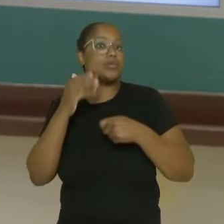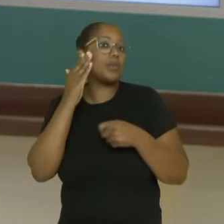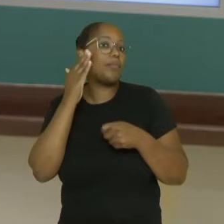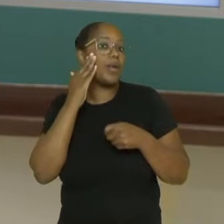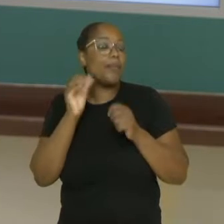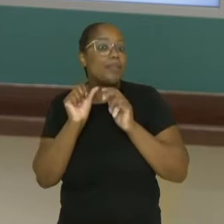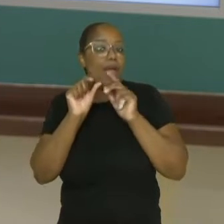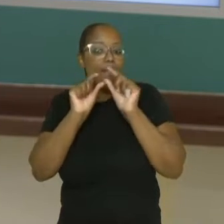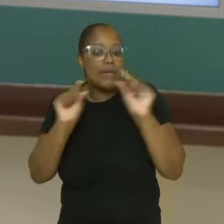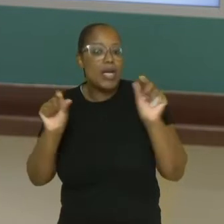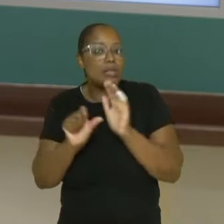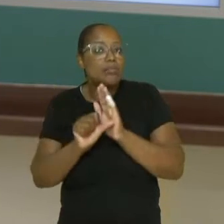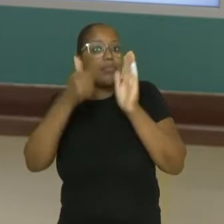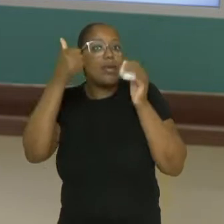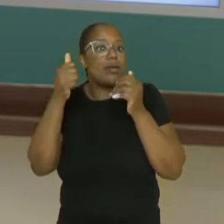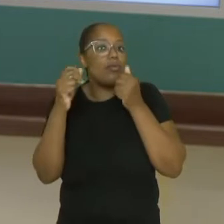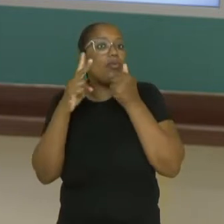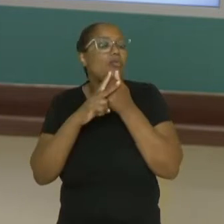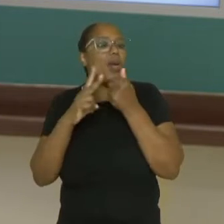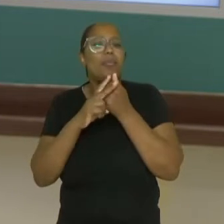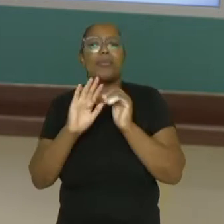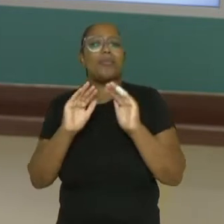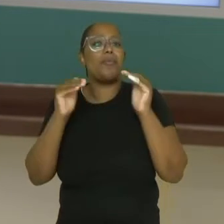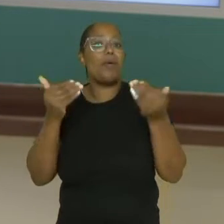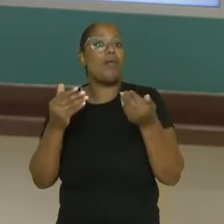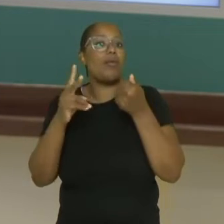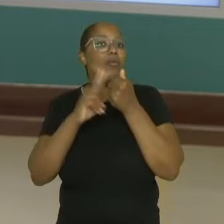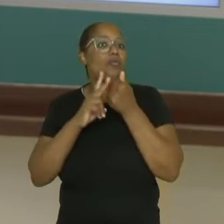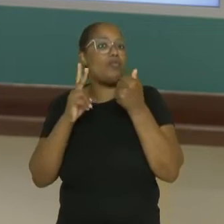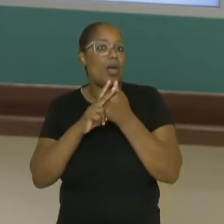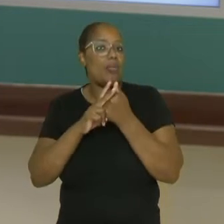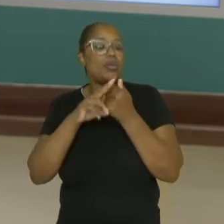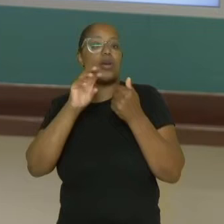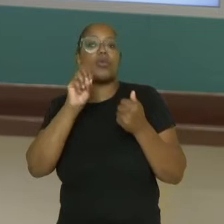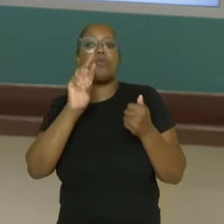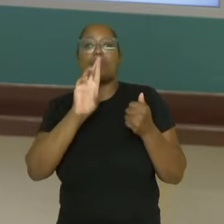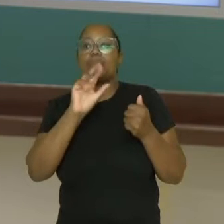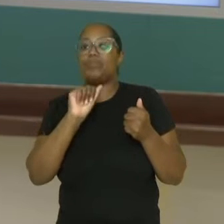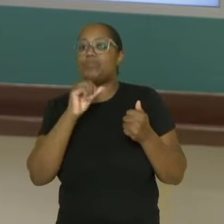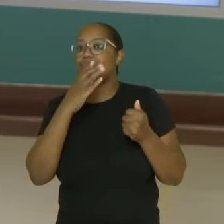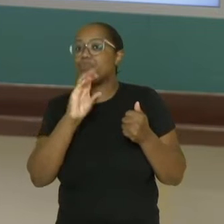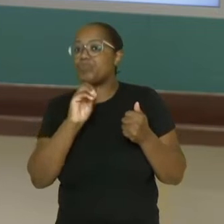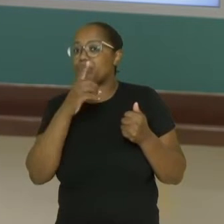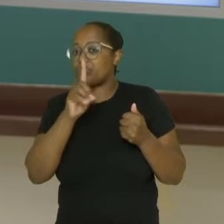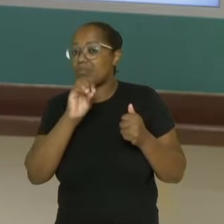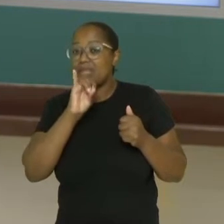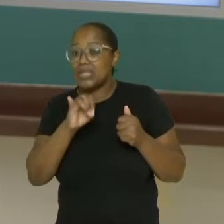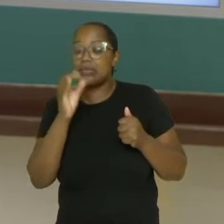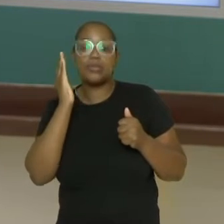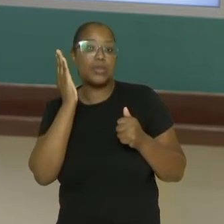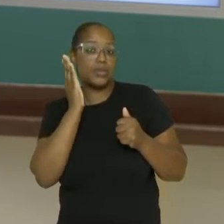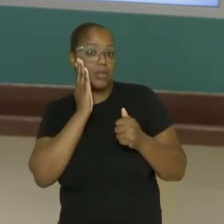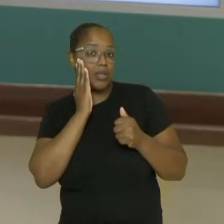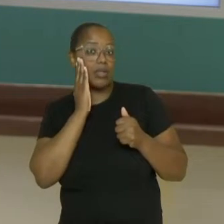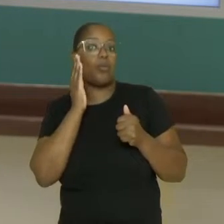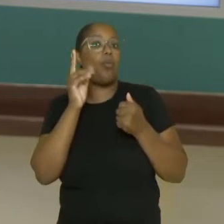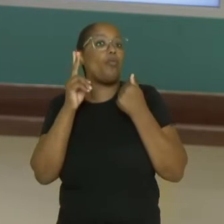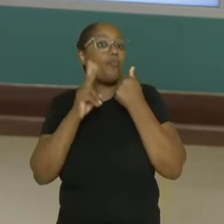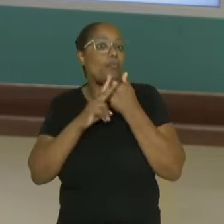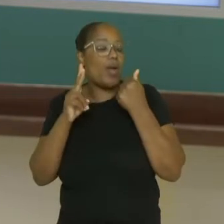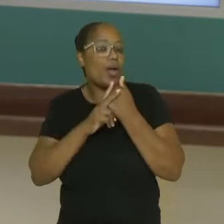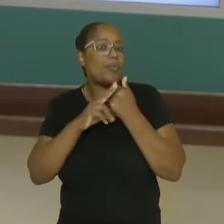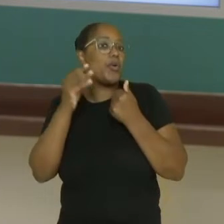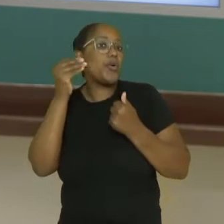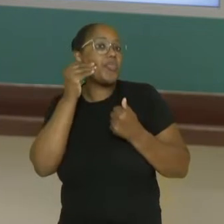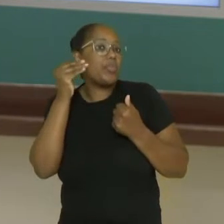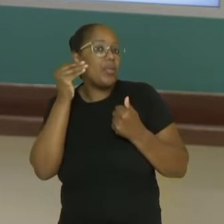verbo, né? Qual é o verbo daquela oração, e sabendo o verbo daquela oração, eu tento